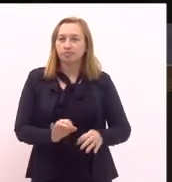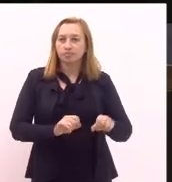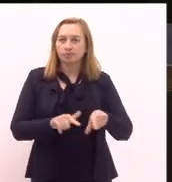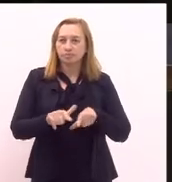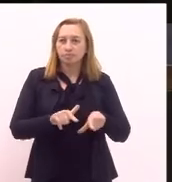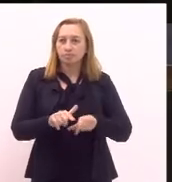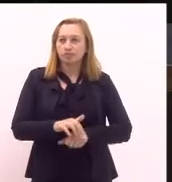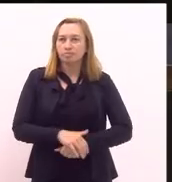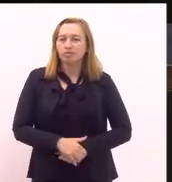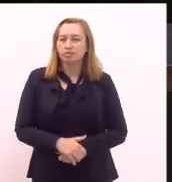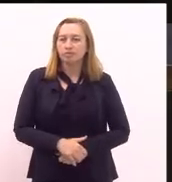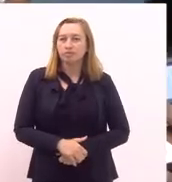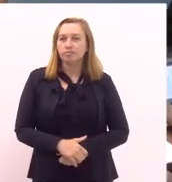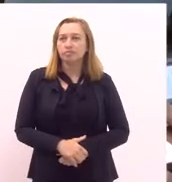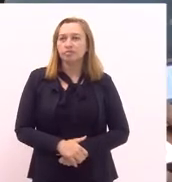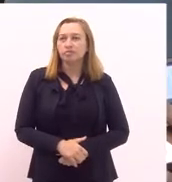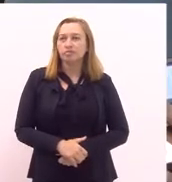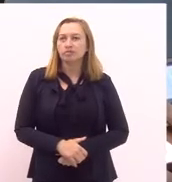trabalhos